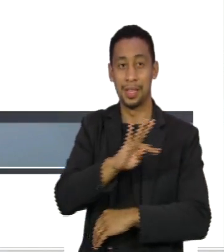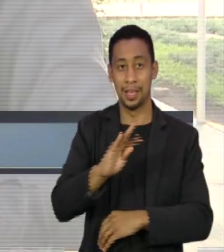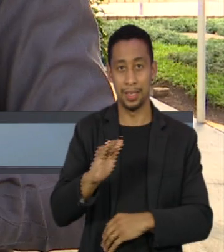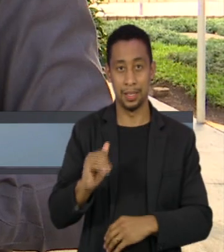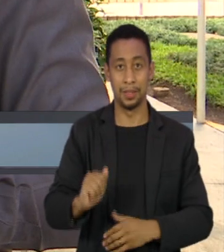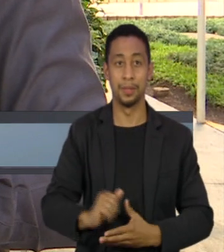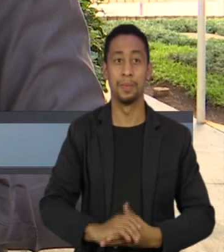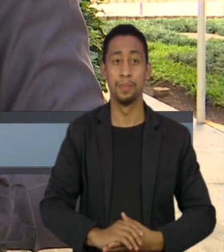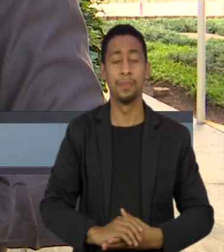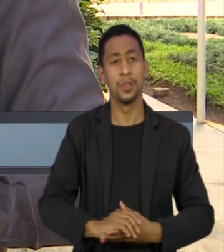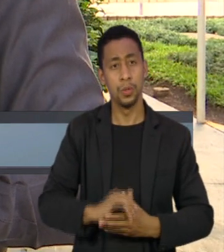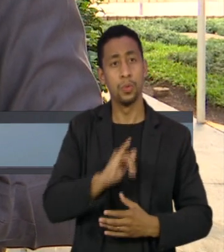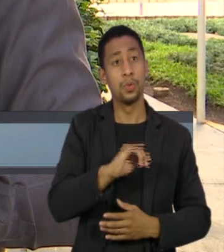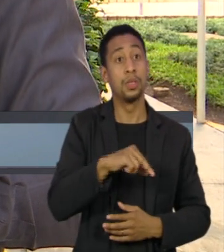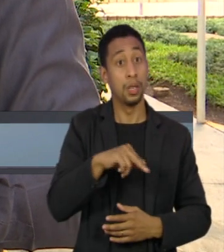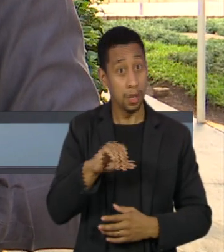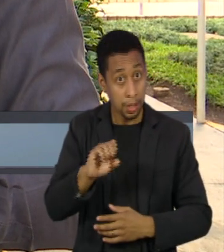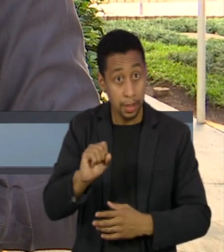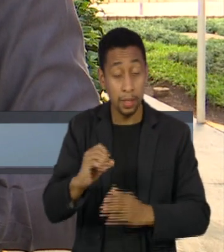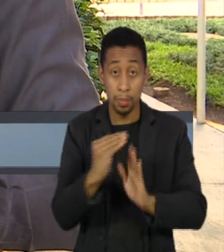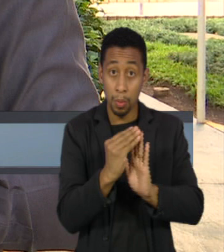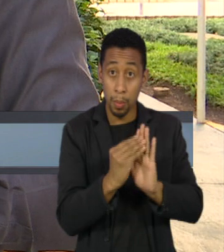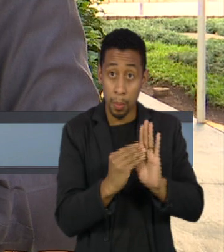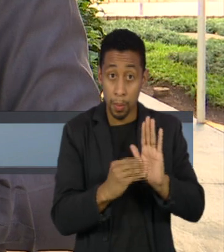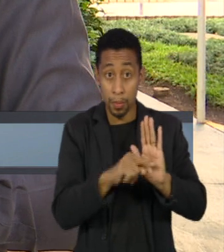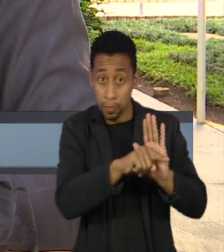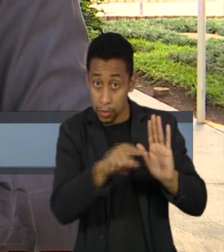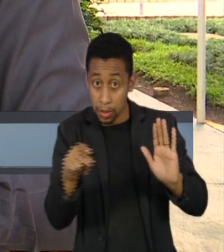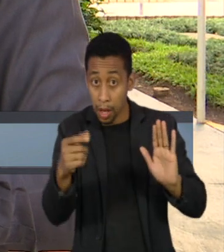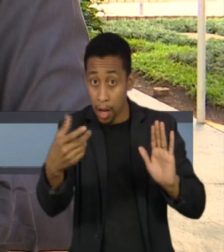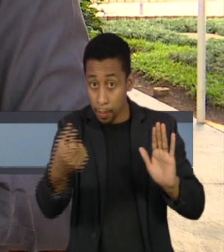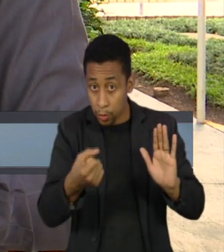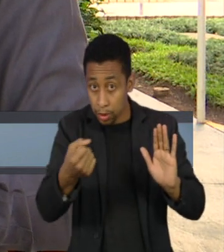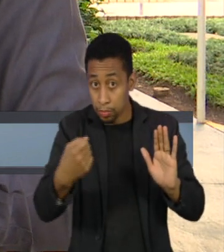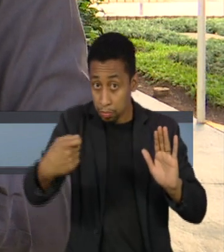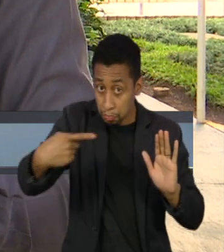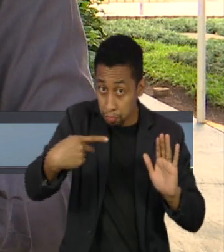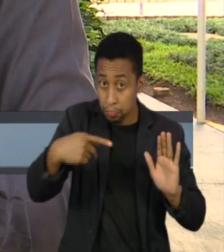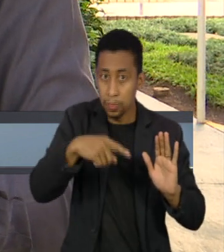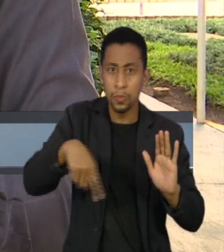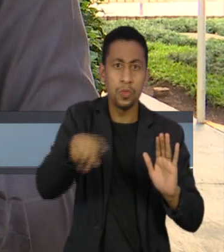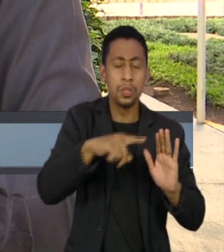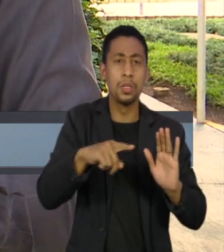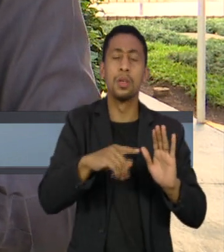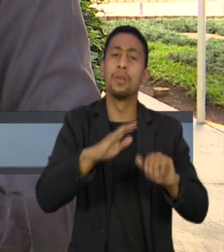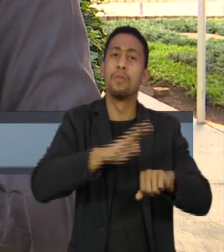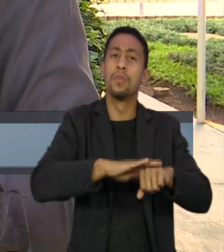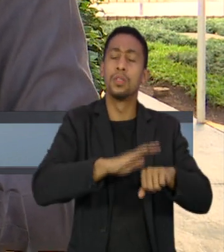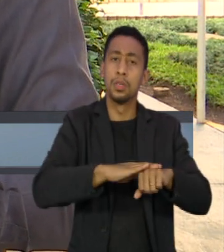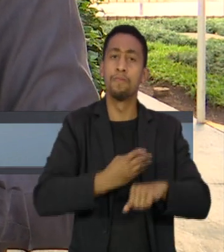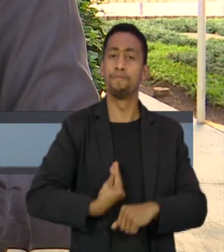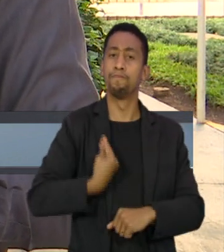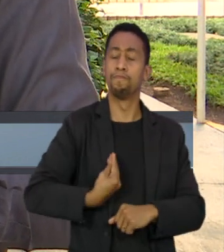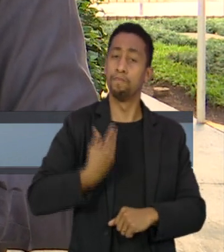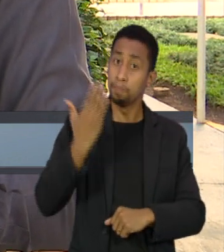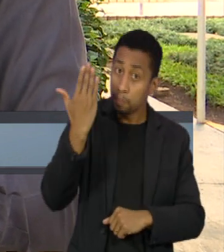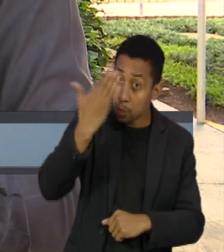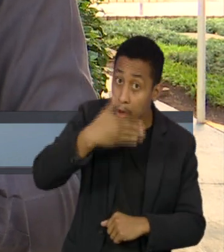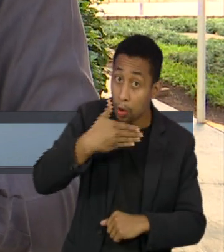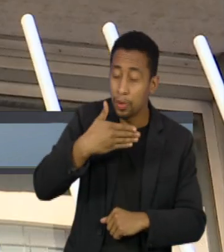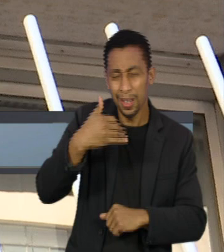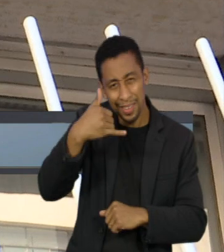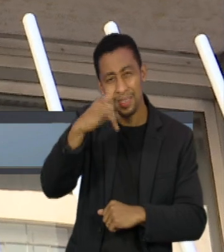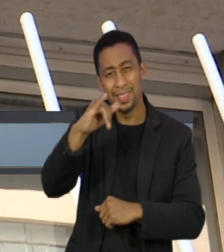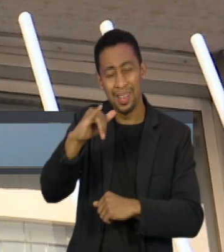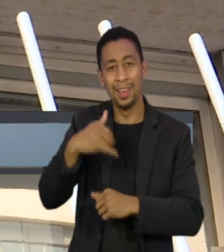Ribeiro. O INSS divulgou um novo calendário para os aposentados e pensionistas fazerem a prova de vida e não terem os benefícios